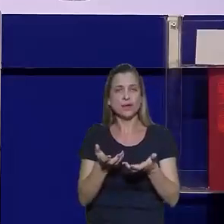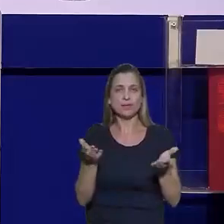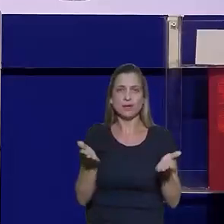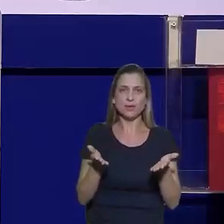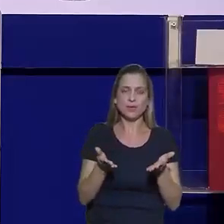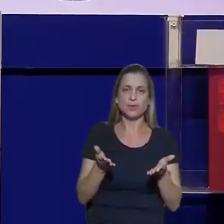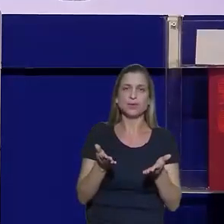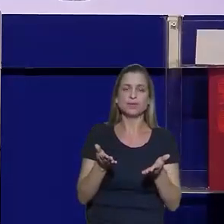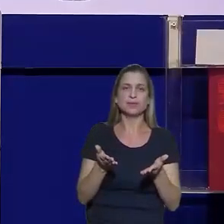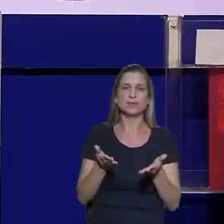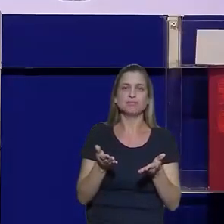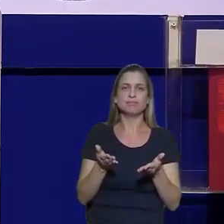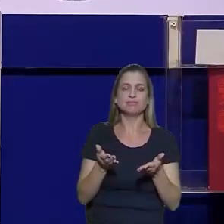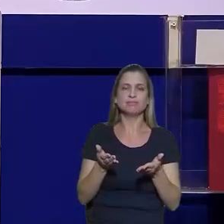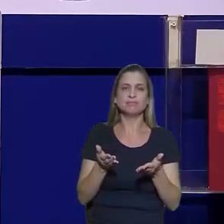esse